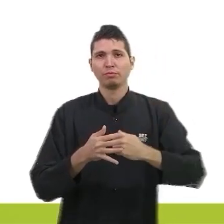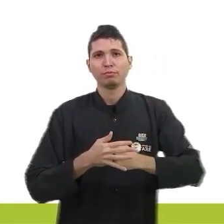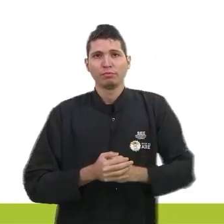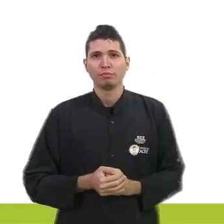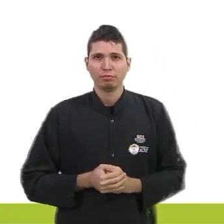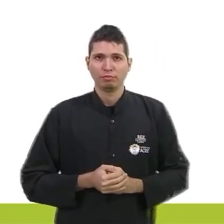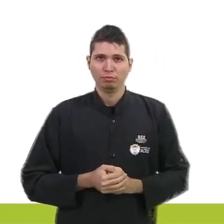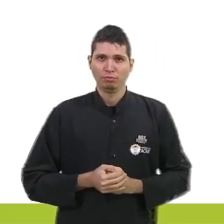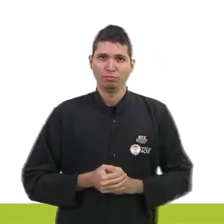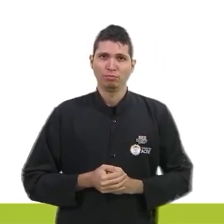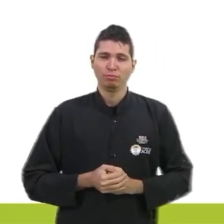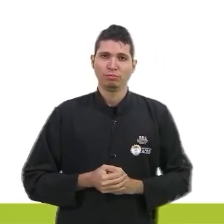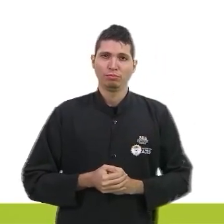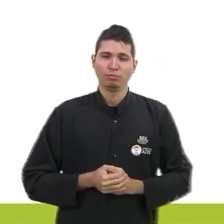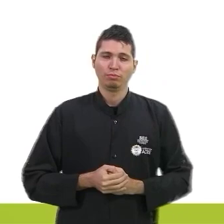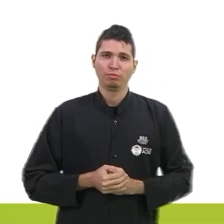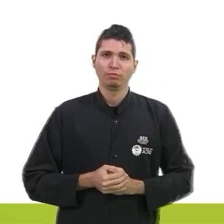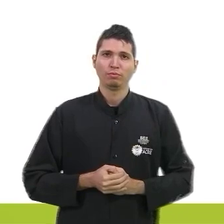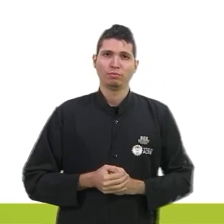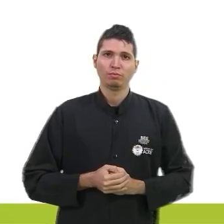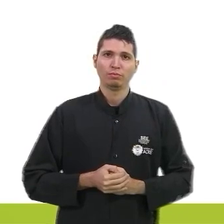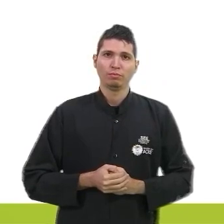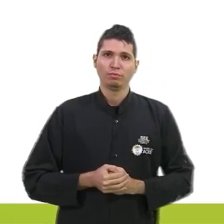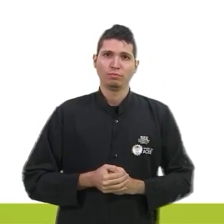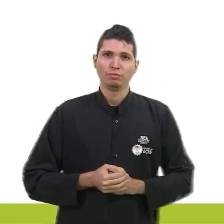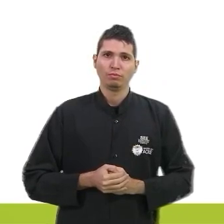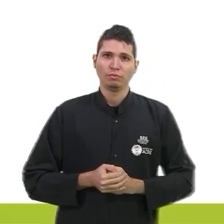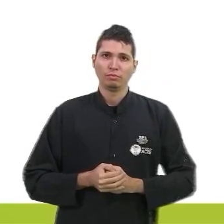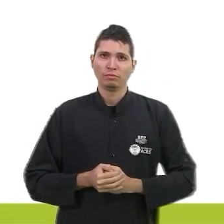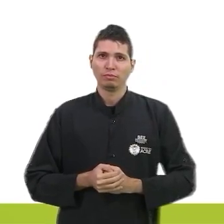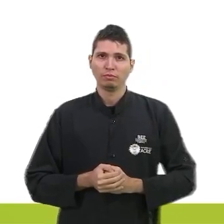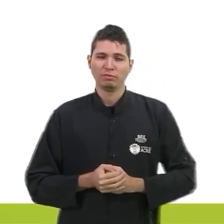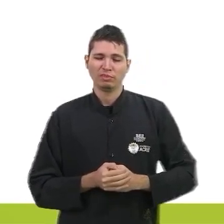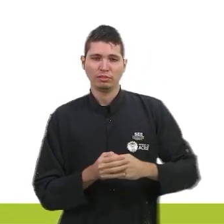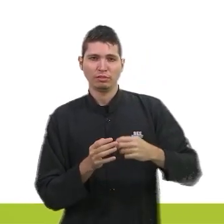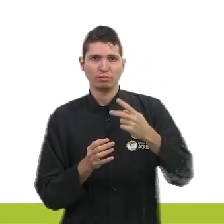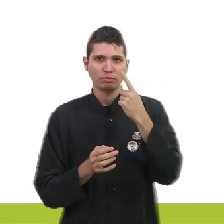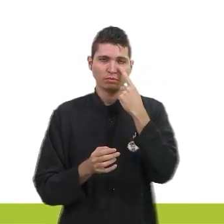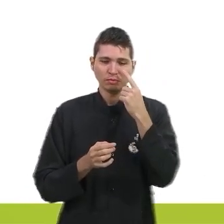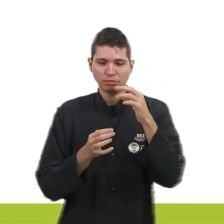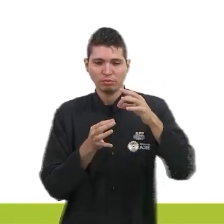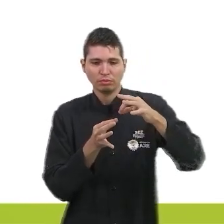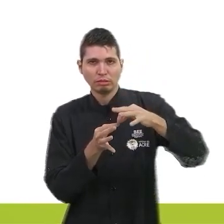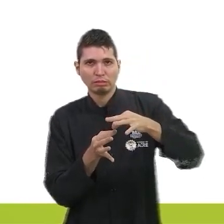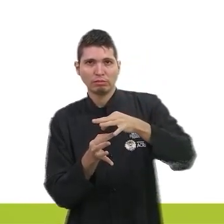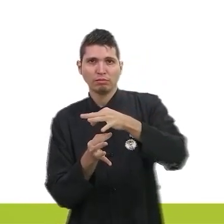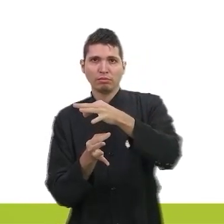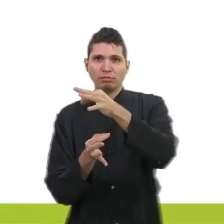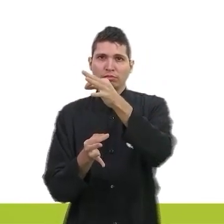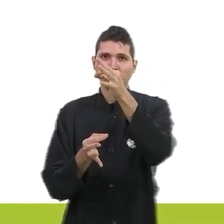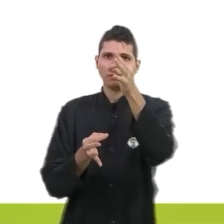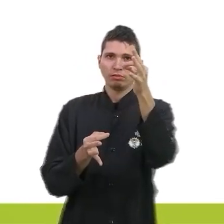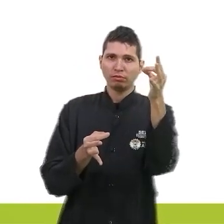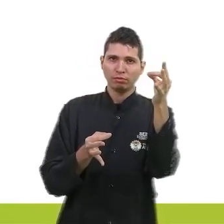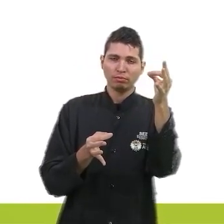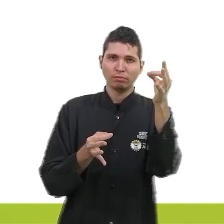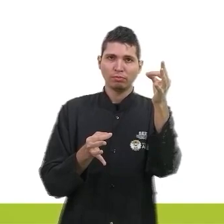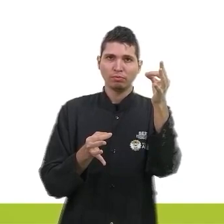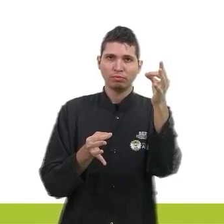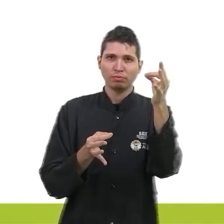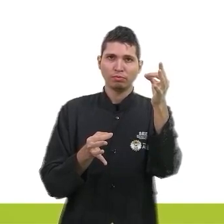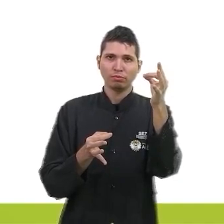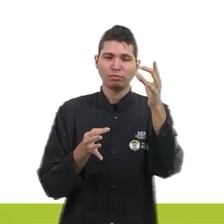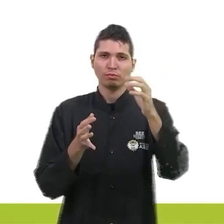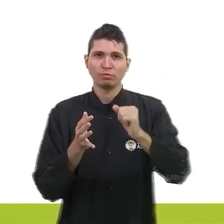maneira de descrever esses pontos que estão na circunferência é conhecida como o